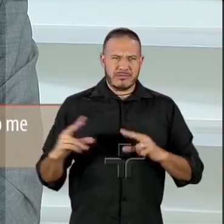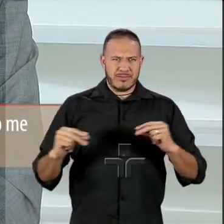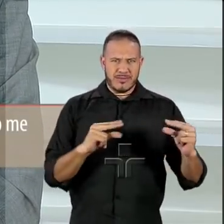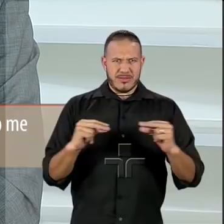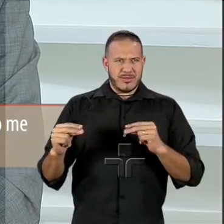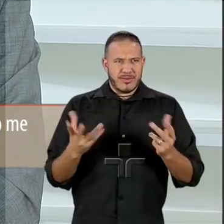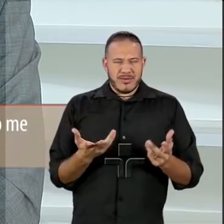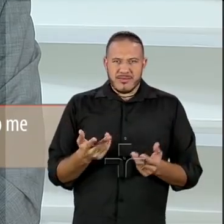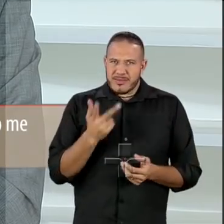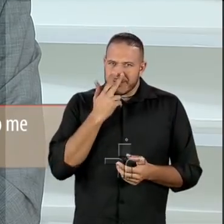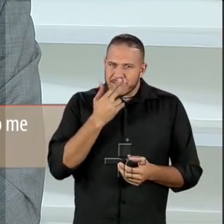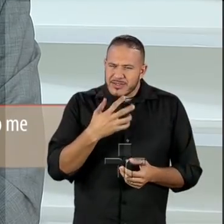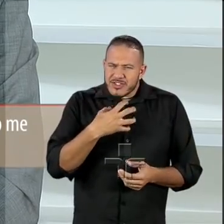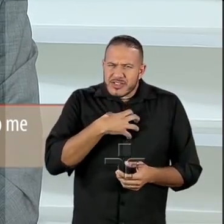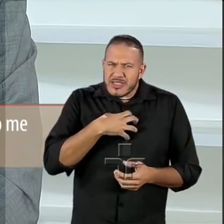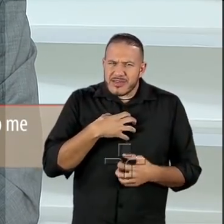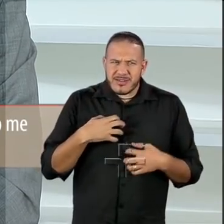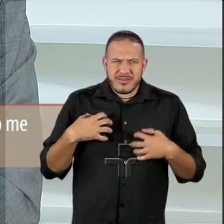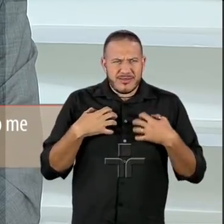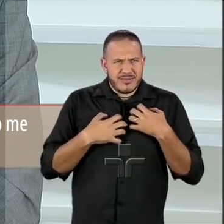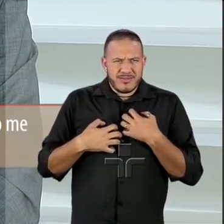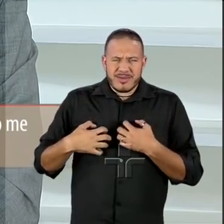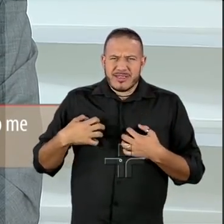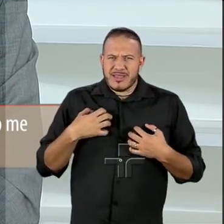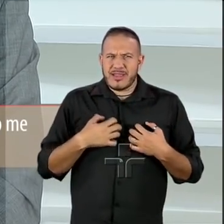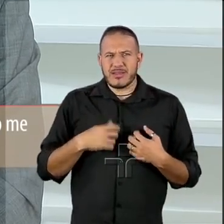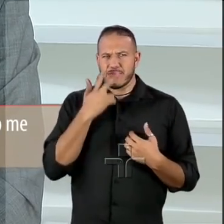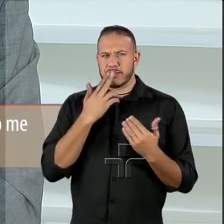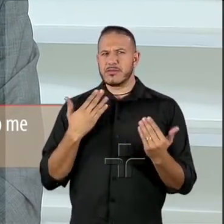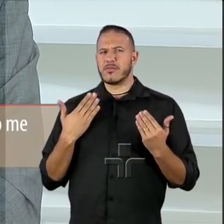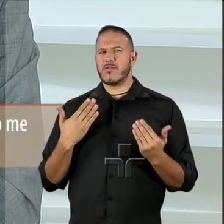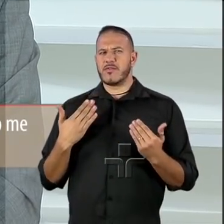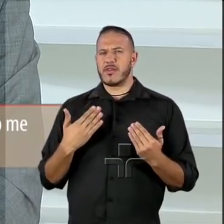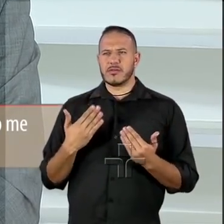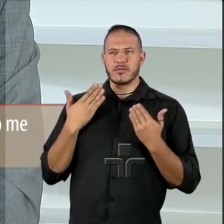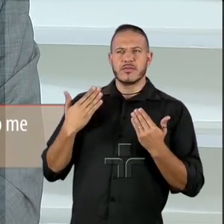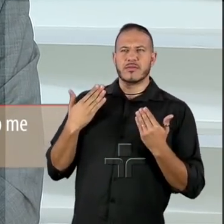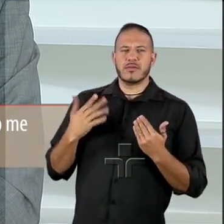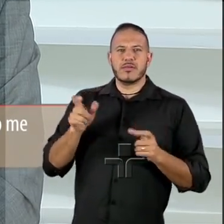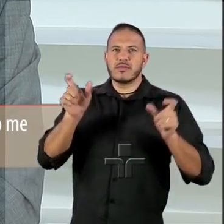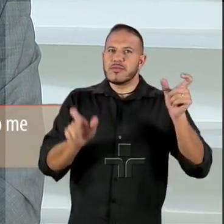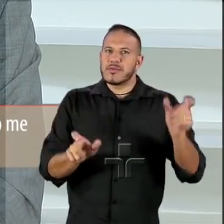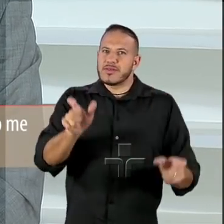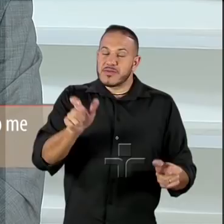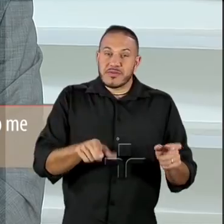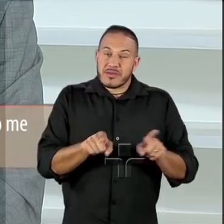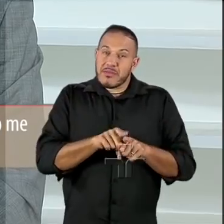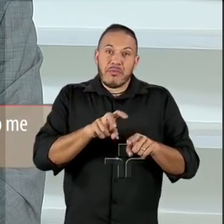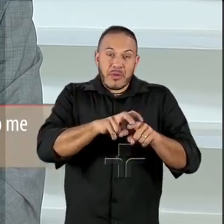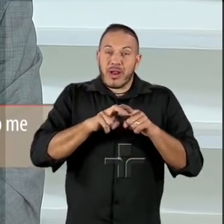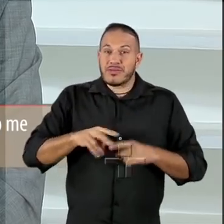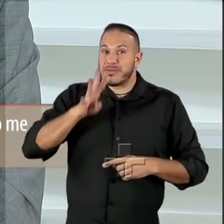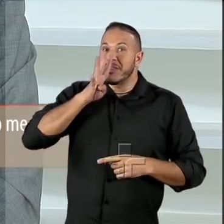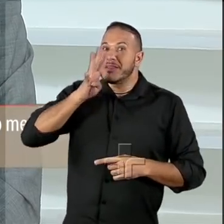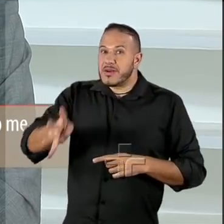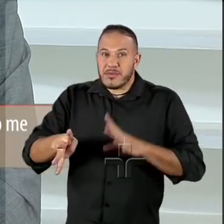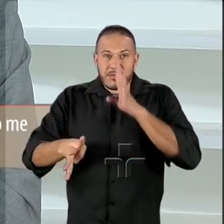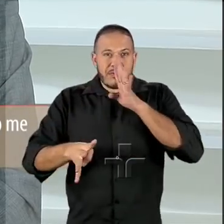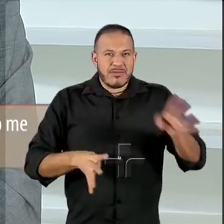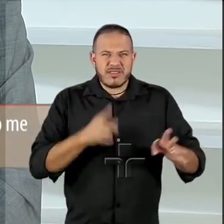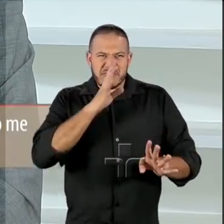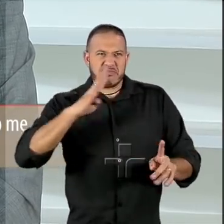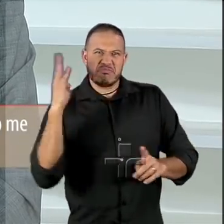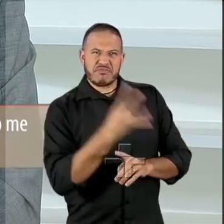começamos a criar uma sensação de desconfiança das pessoas até por conta das acusações que um ministro faz ao